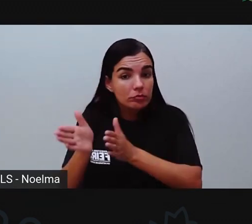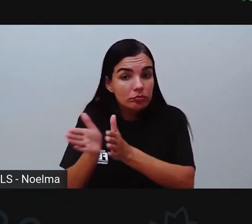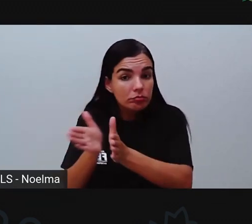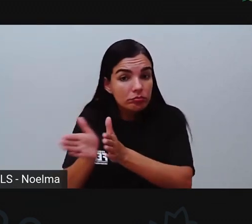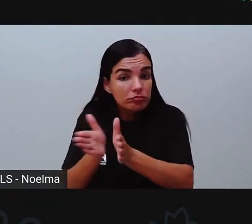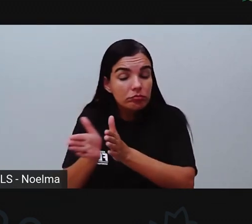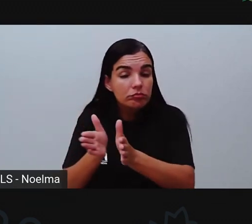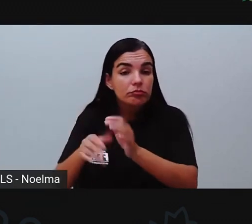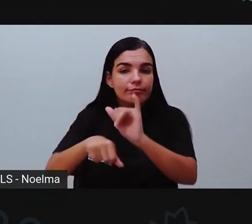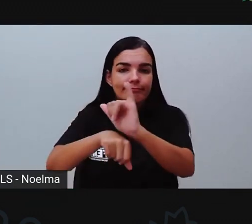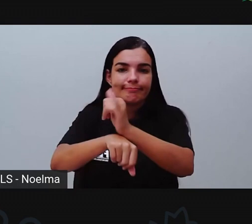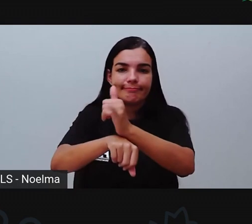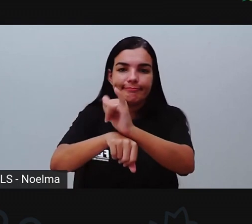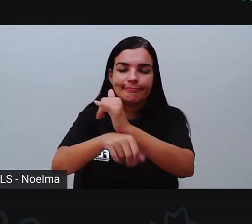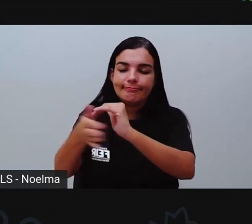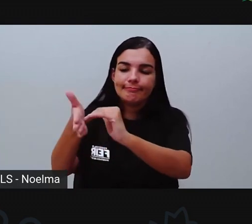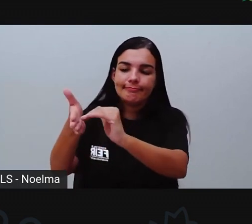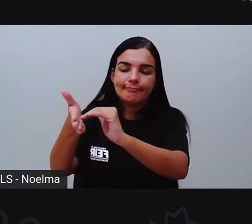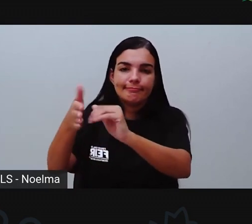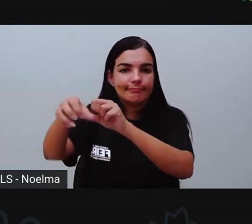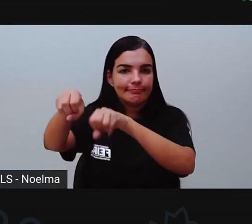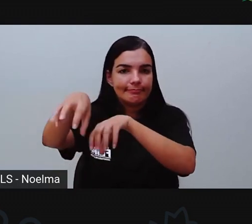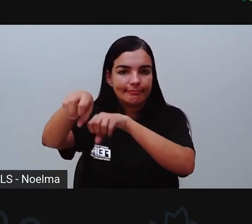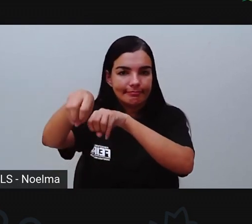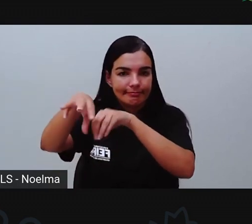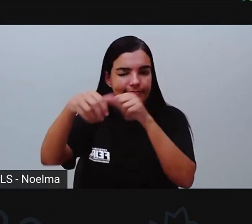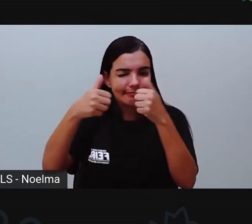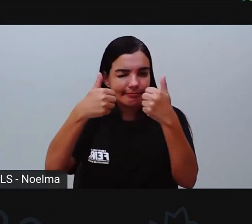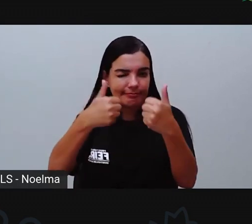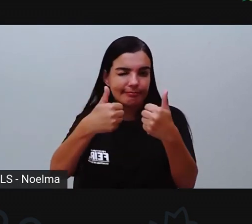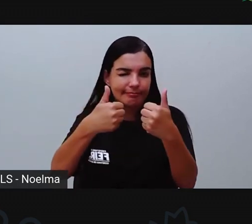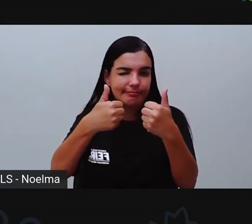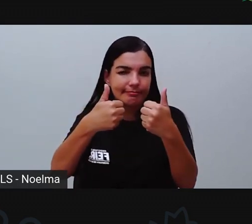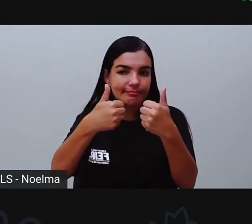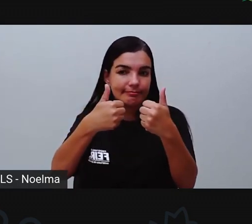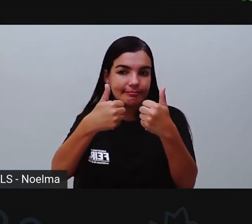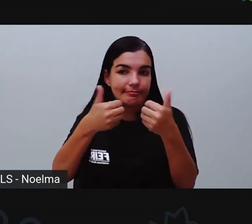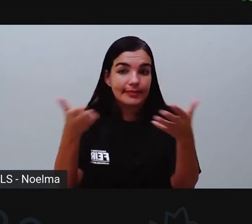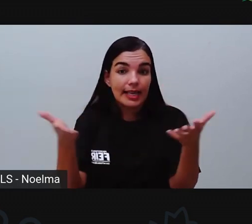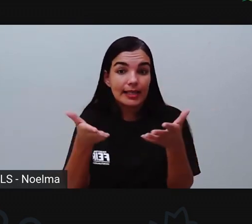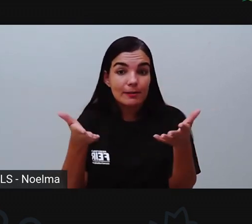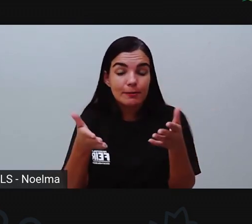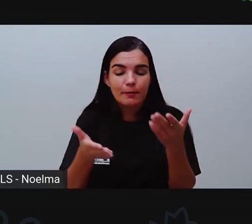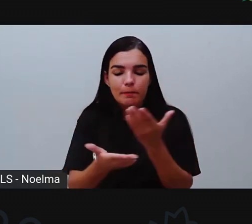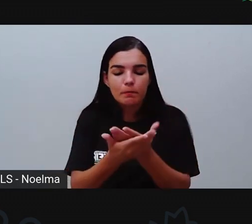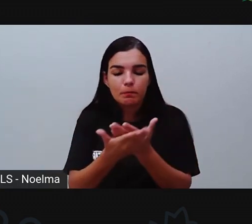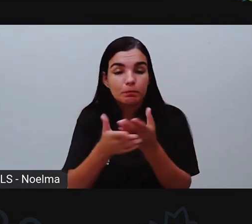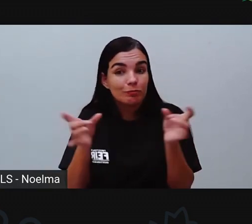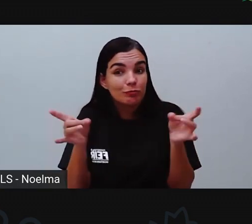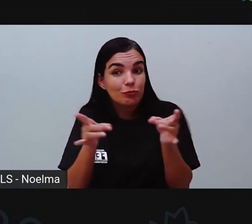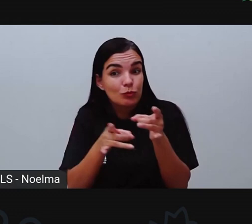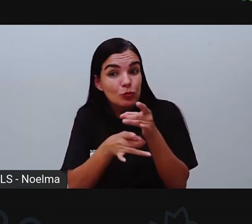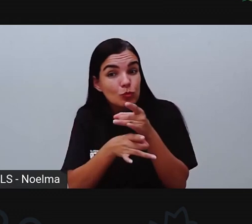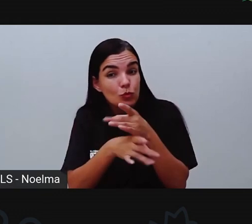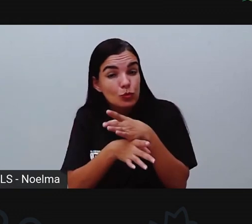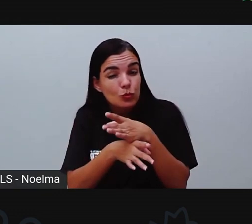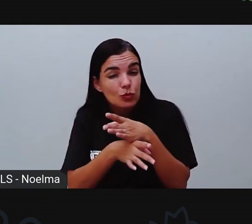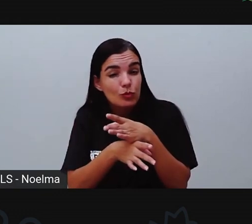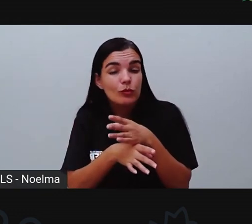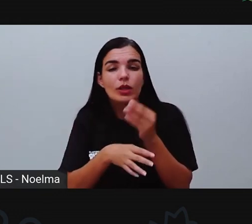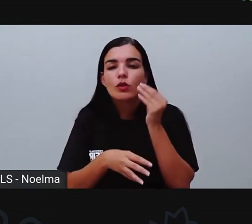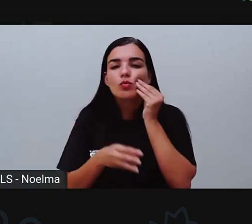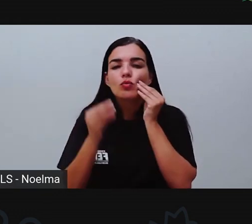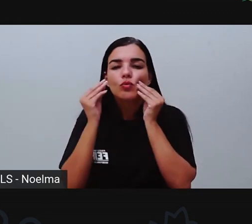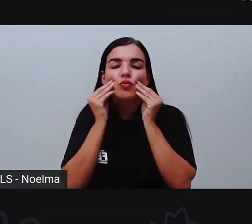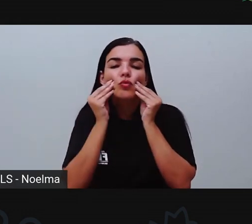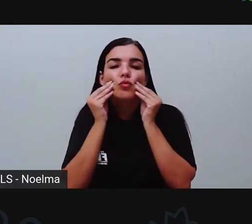no canal da Seduc de Feira de Santana. E a nossa aula ela vai ficando por aqui, certo?